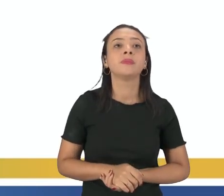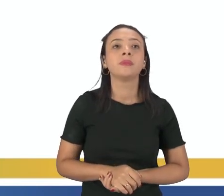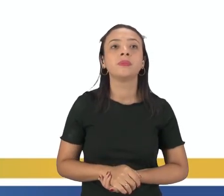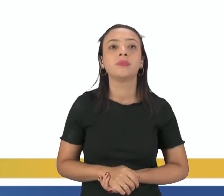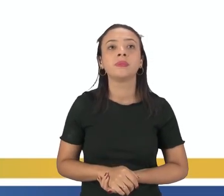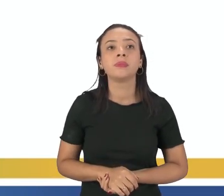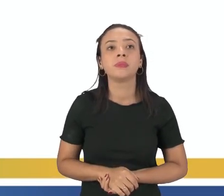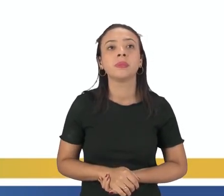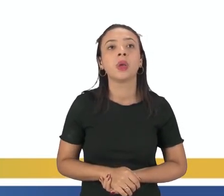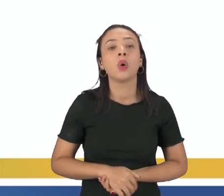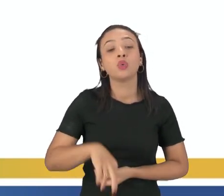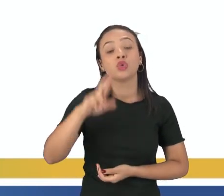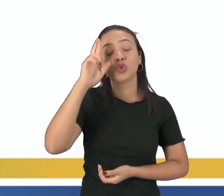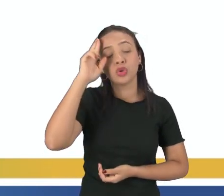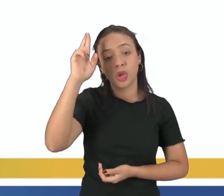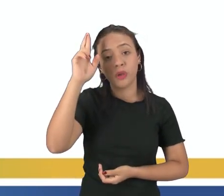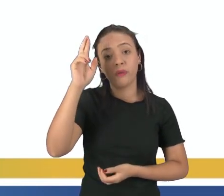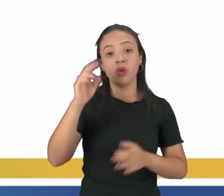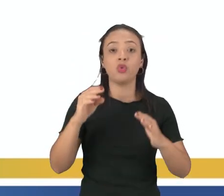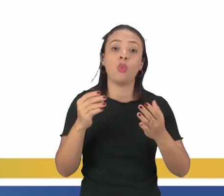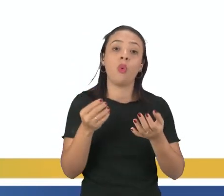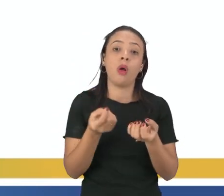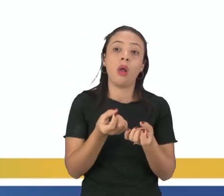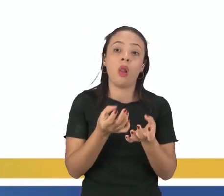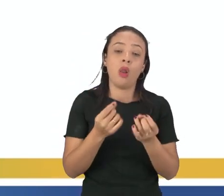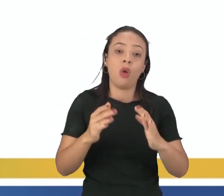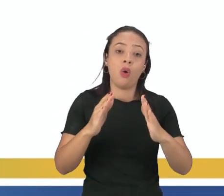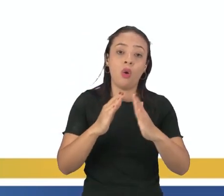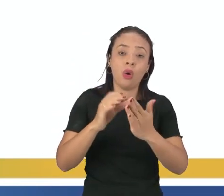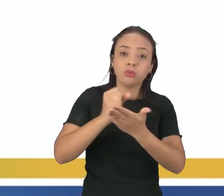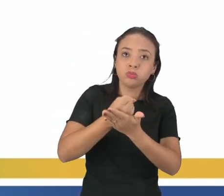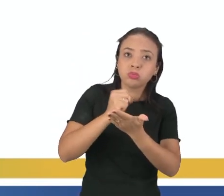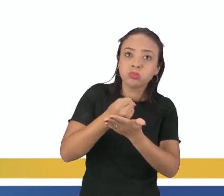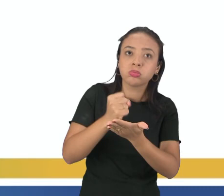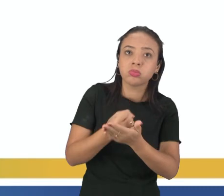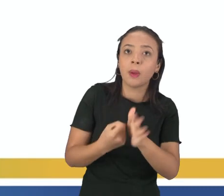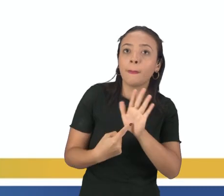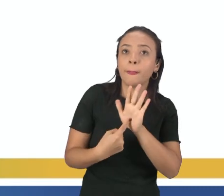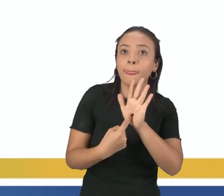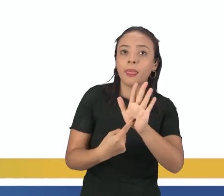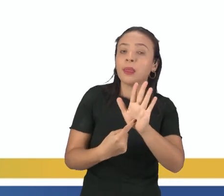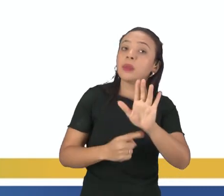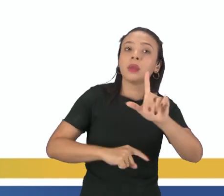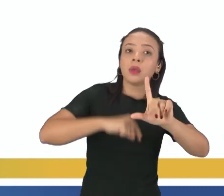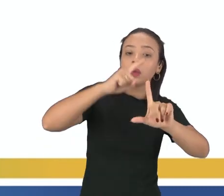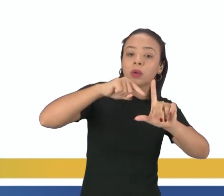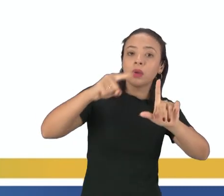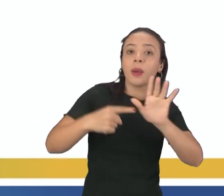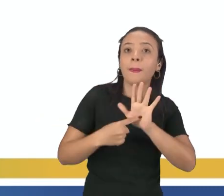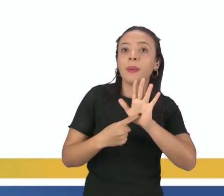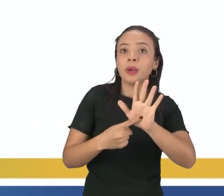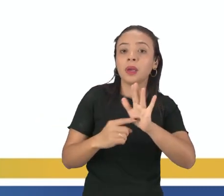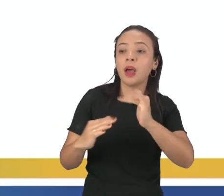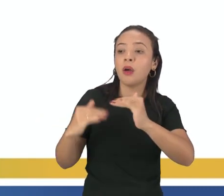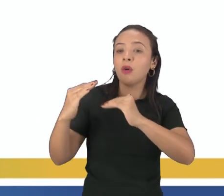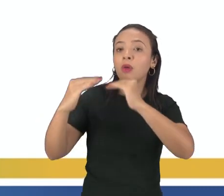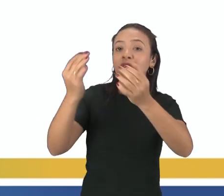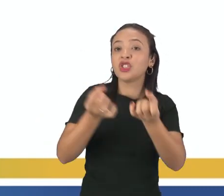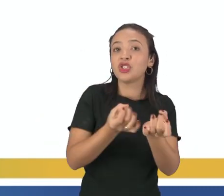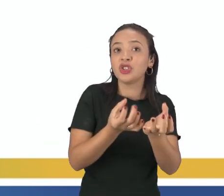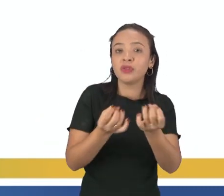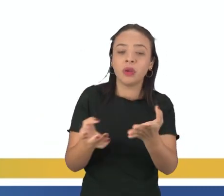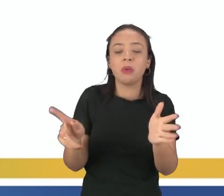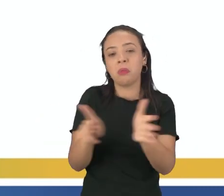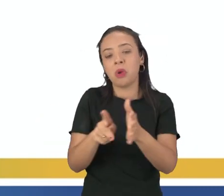Bom, o dono de uma farmácia resolveu colocar à vista do público o gráfico mostrando a seguir, que apresenta a evolução do total de vendas em reais de